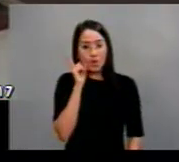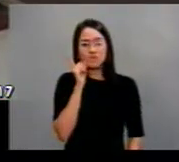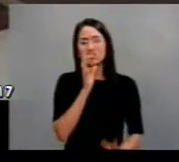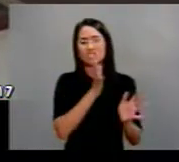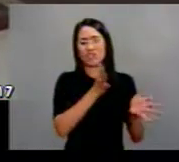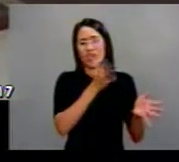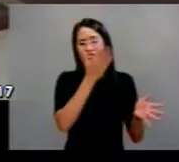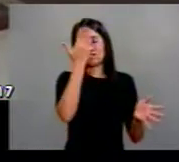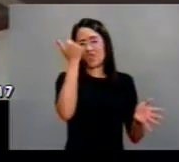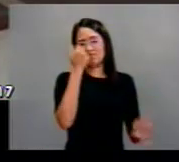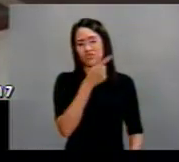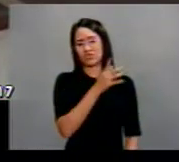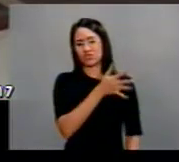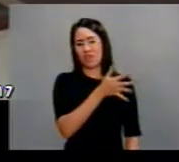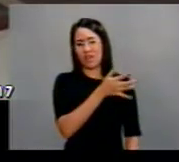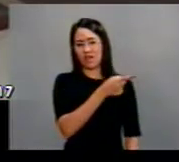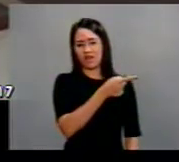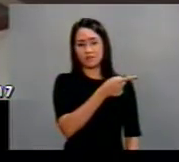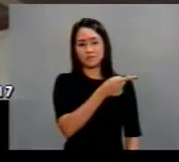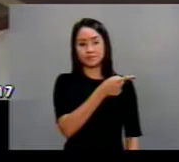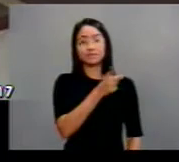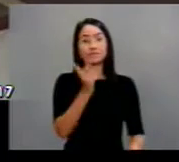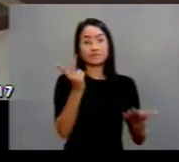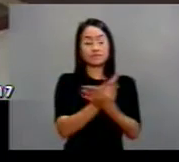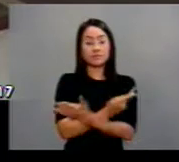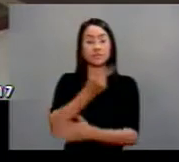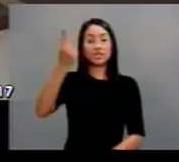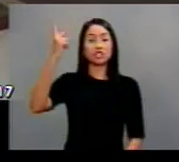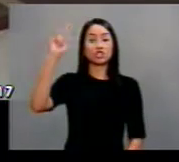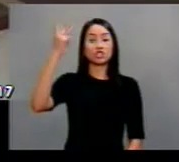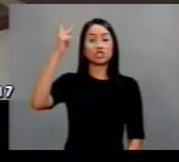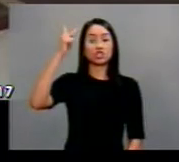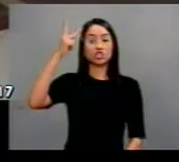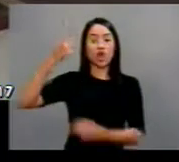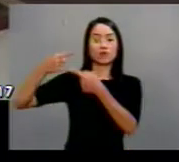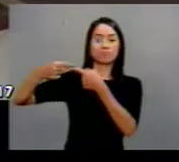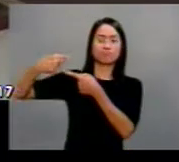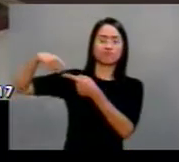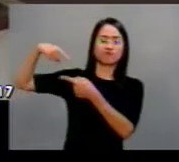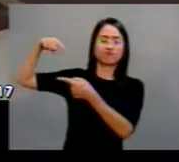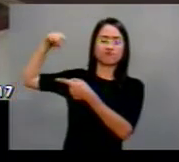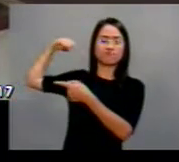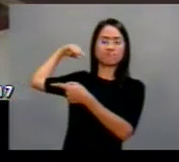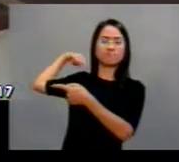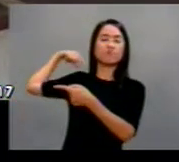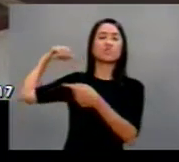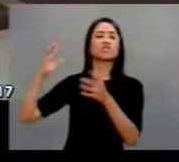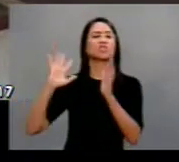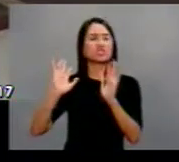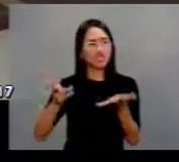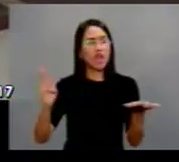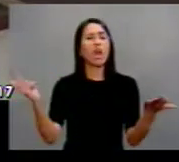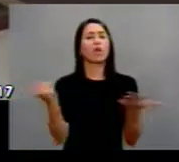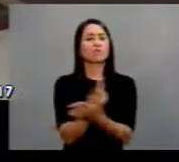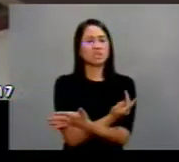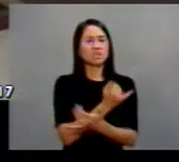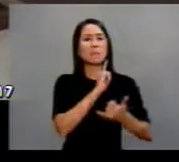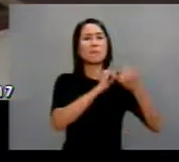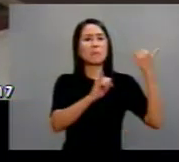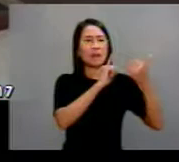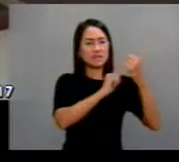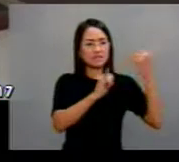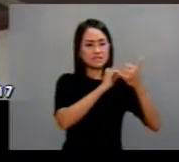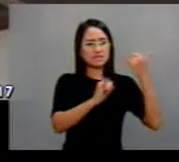escrito. Estava escrito na República Velha, estava escrito no golpe da maioridade, estava escrito no Estado Novo, estava escrito no